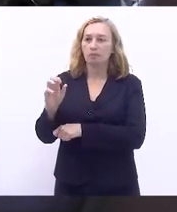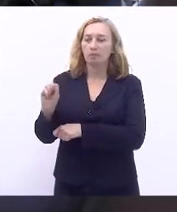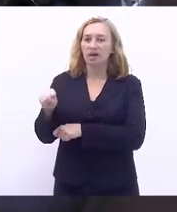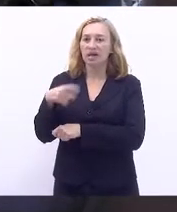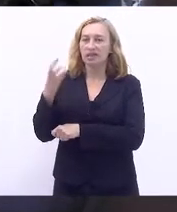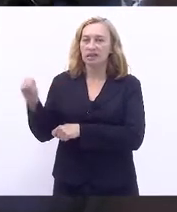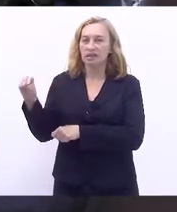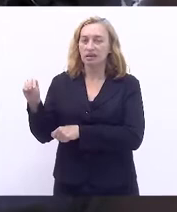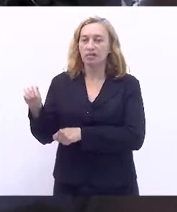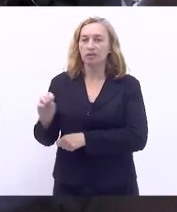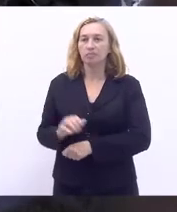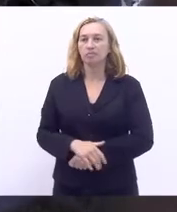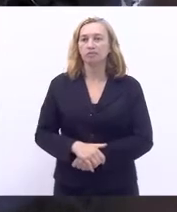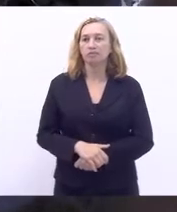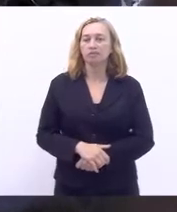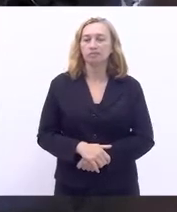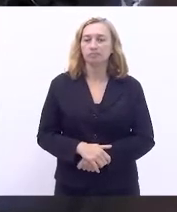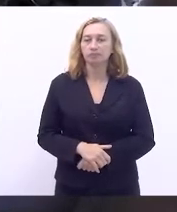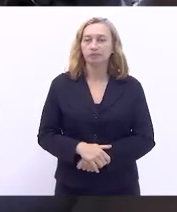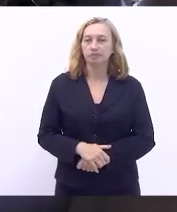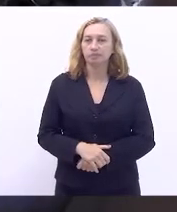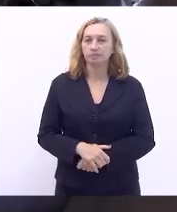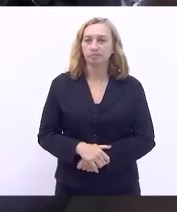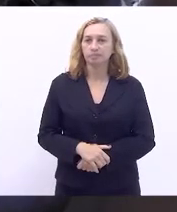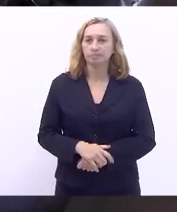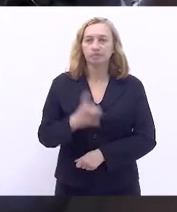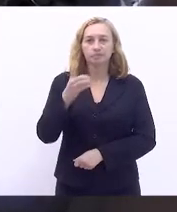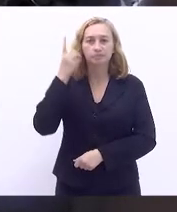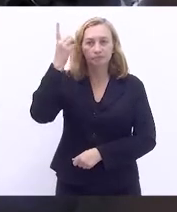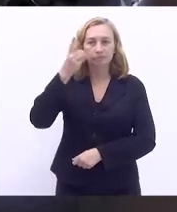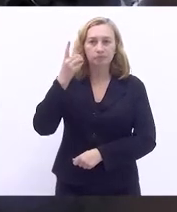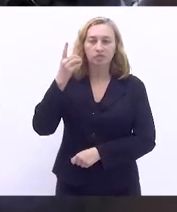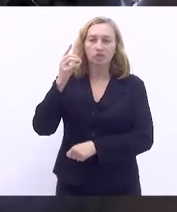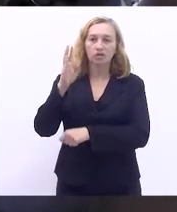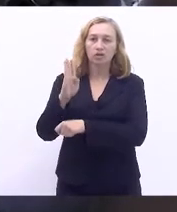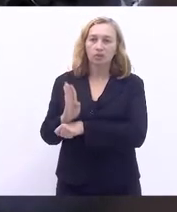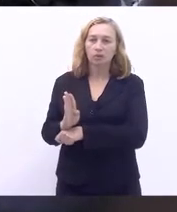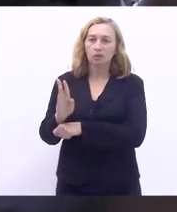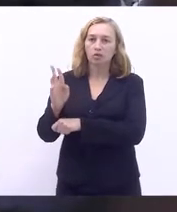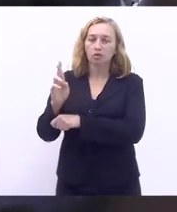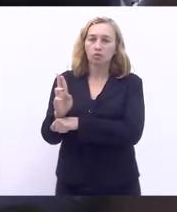Deputado Brazão. Deputado Bruno Dauaire.